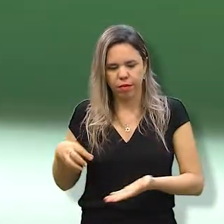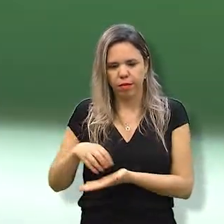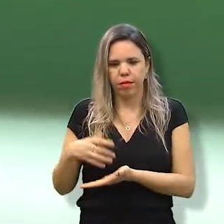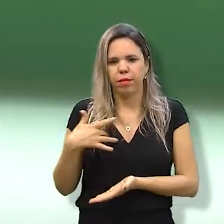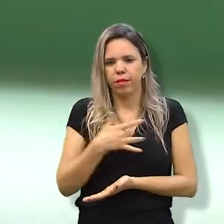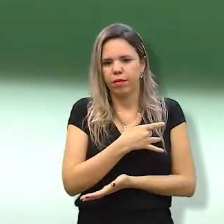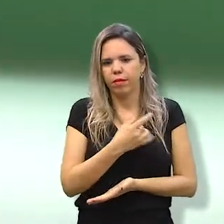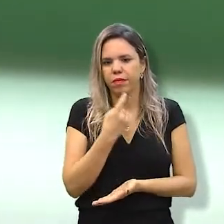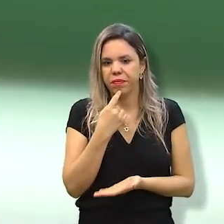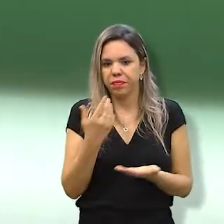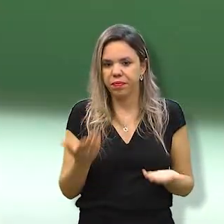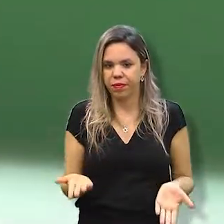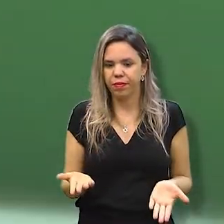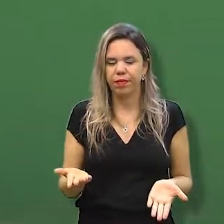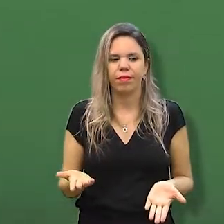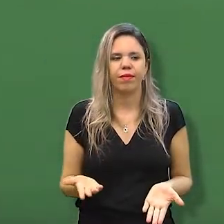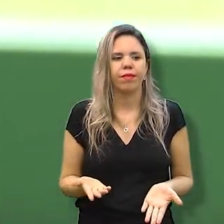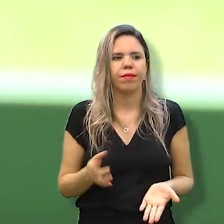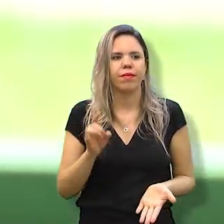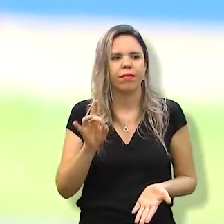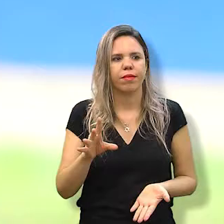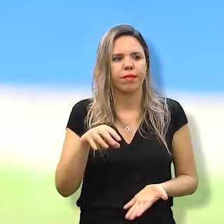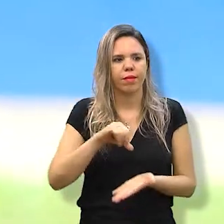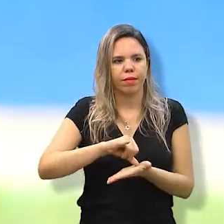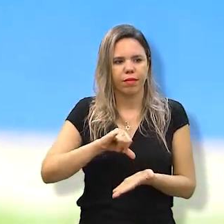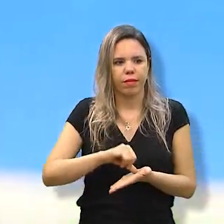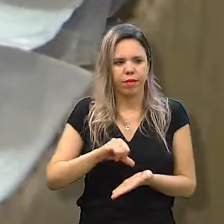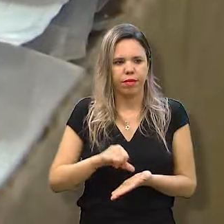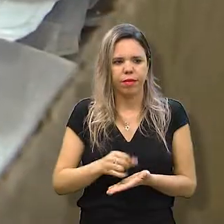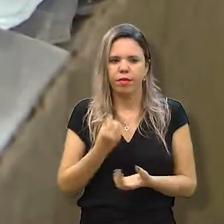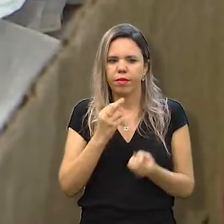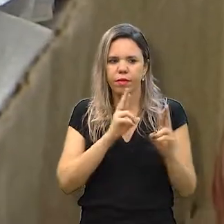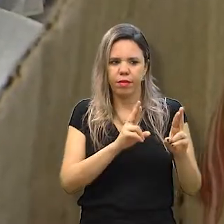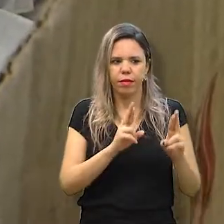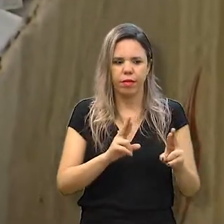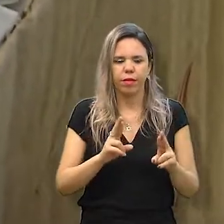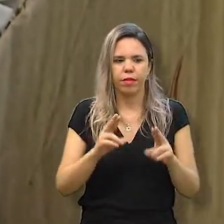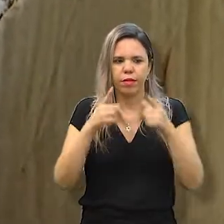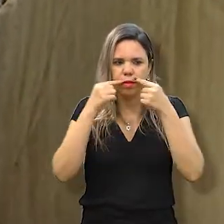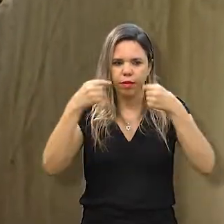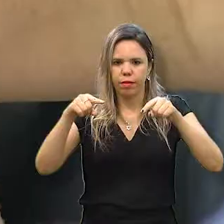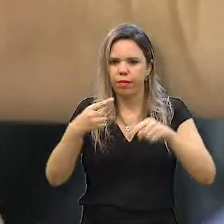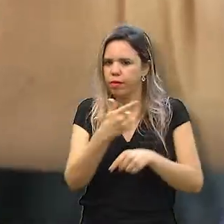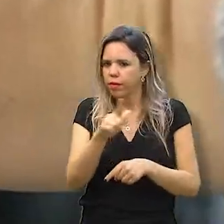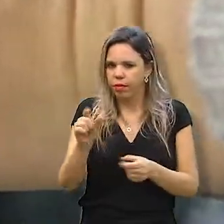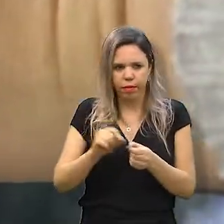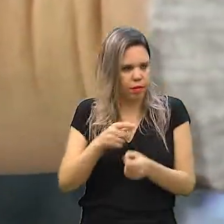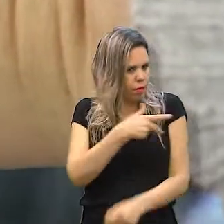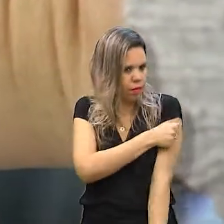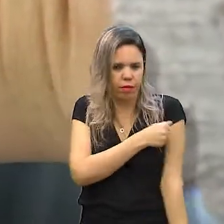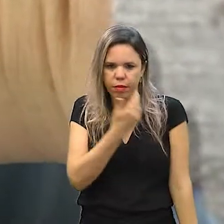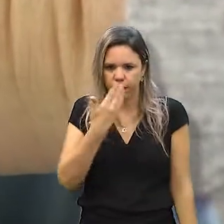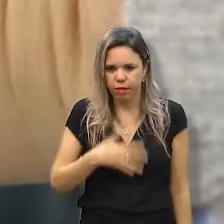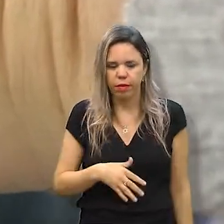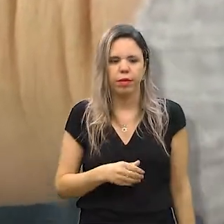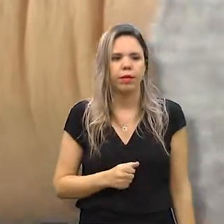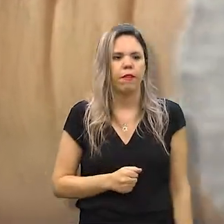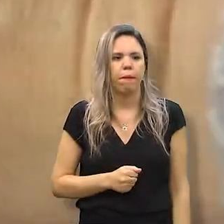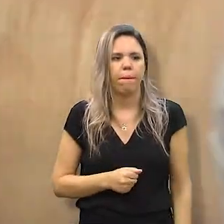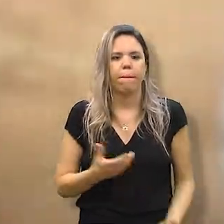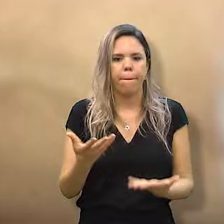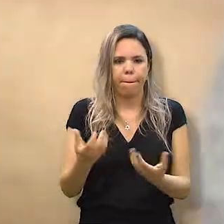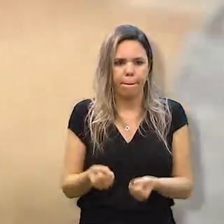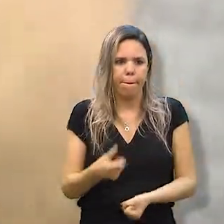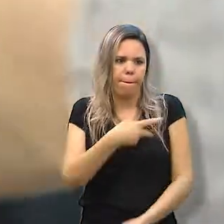60 em centros de saúde do município exceto os centros Boa Esperança e Carlos Gomes não fazem